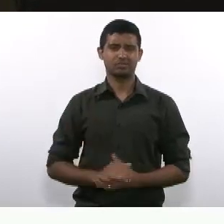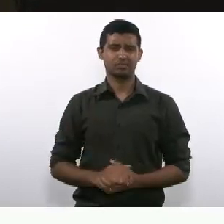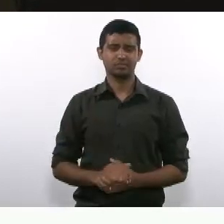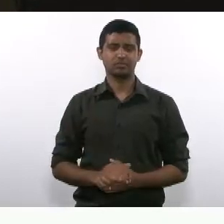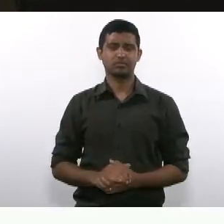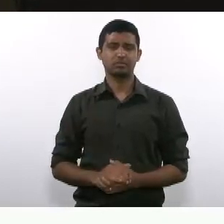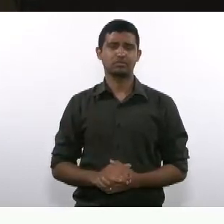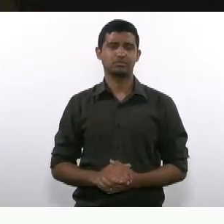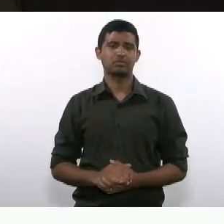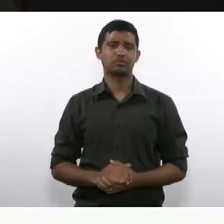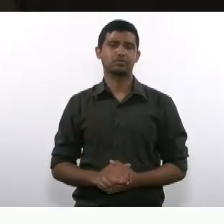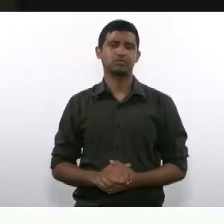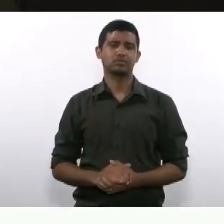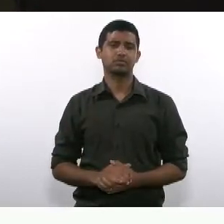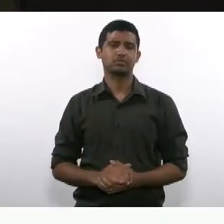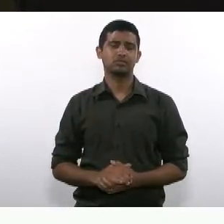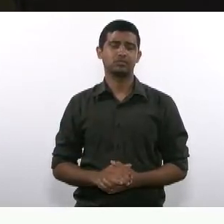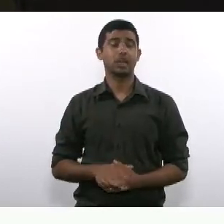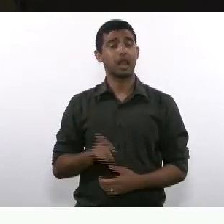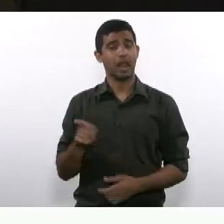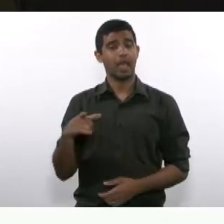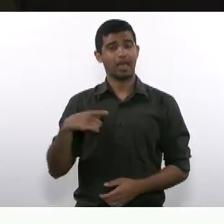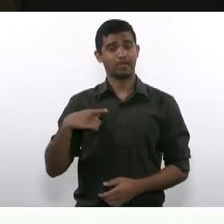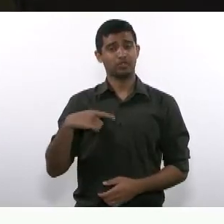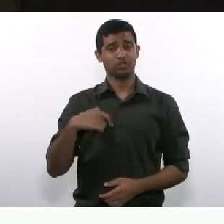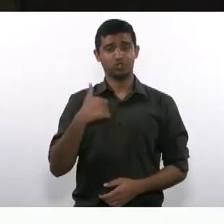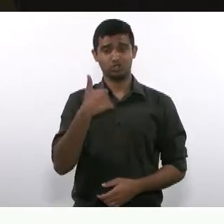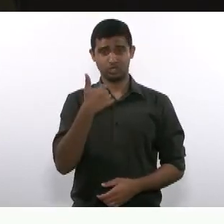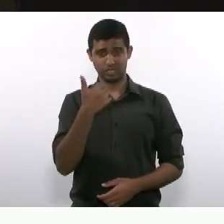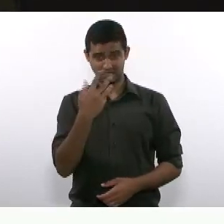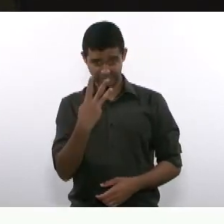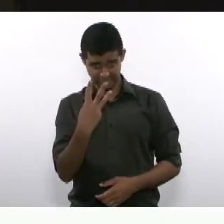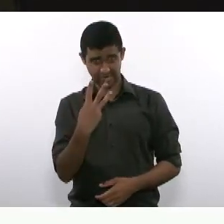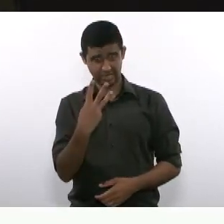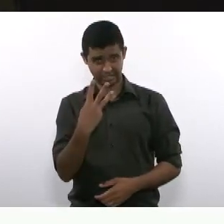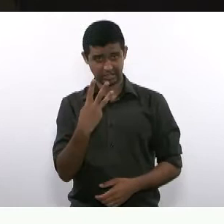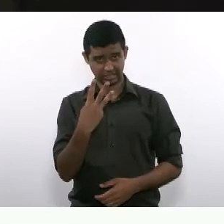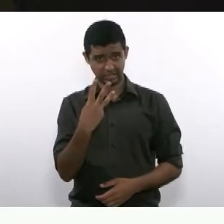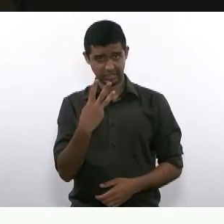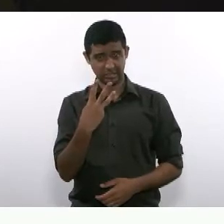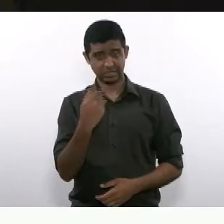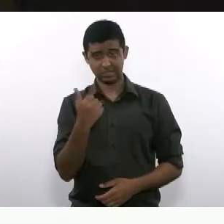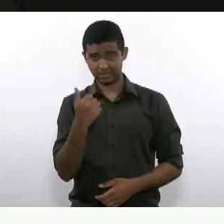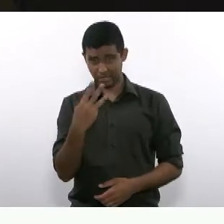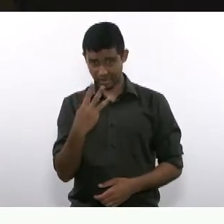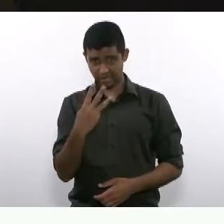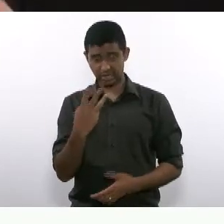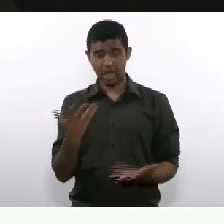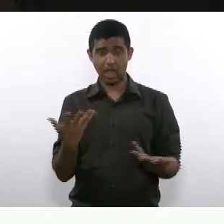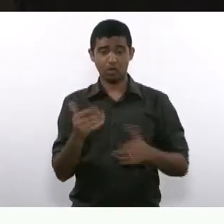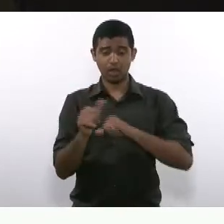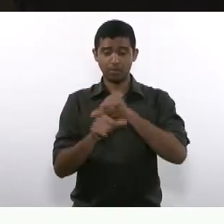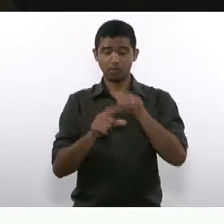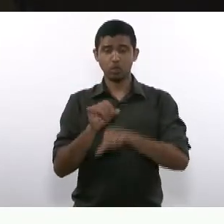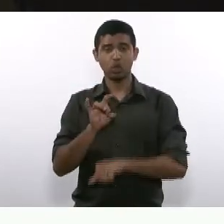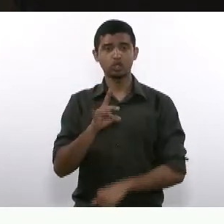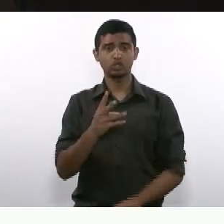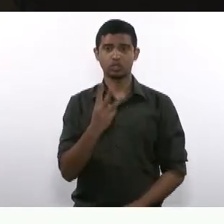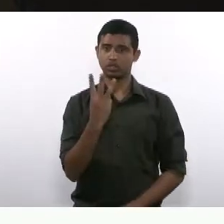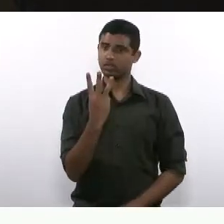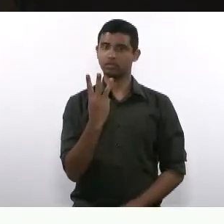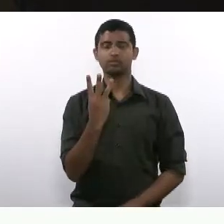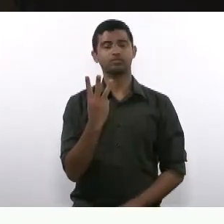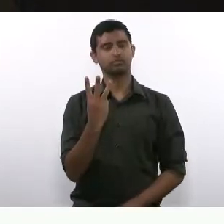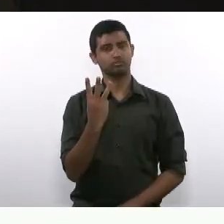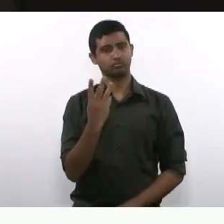Isso. Tinha 13 folias de reis, agora só tem 3. Quer dizer, é de uma